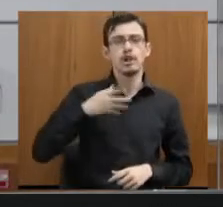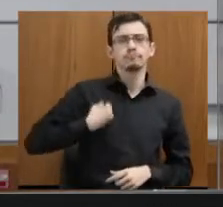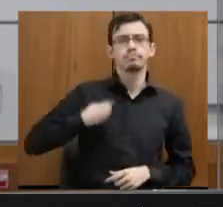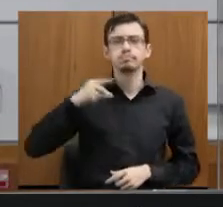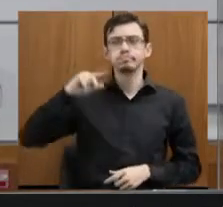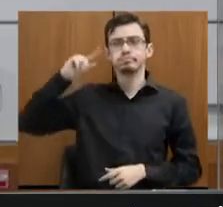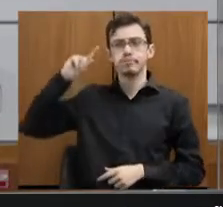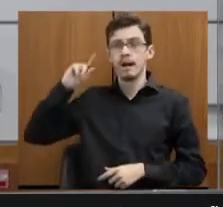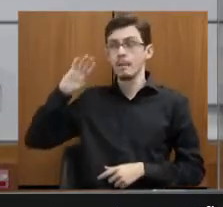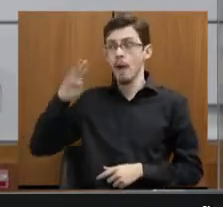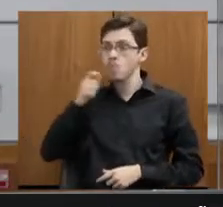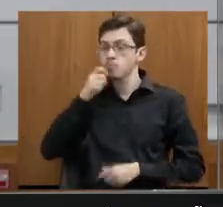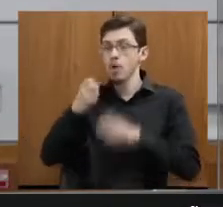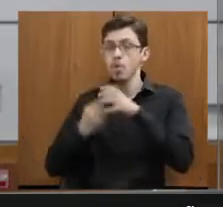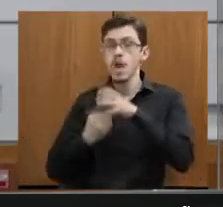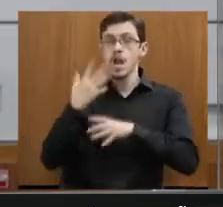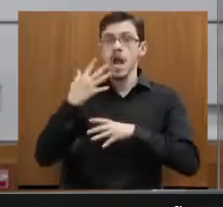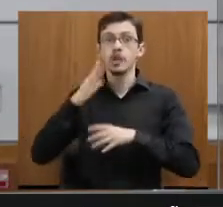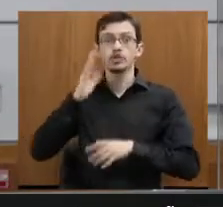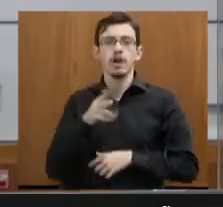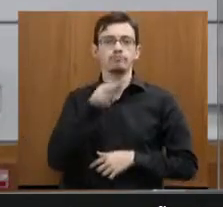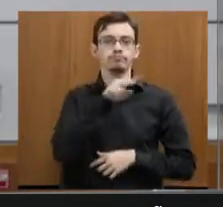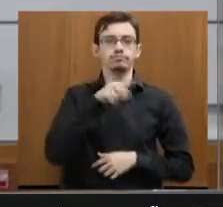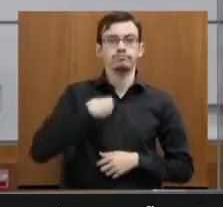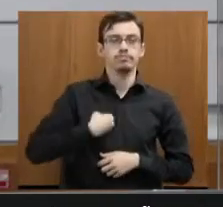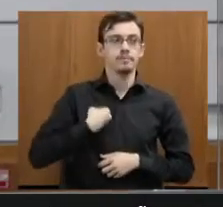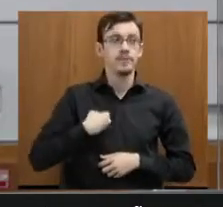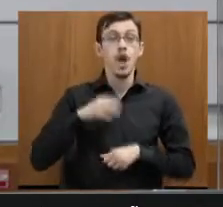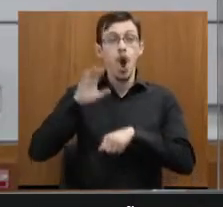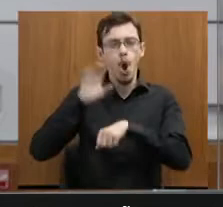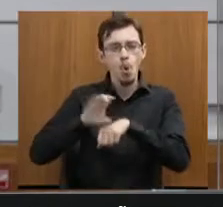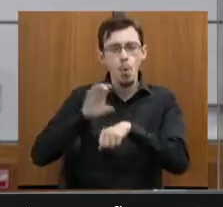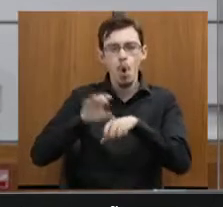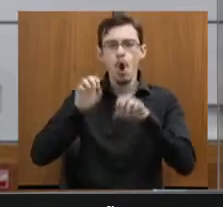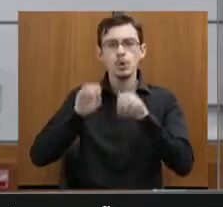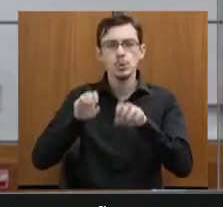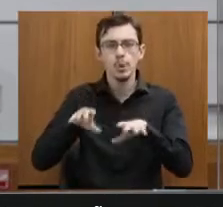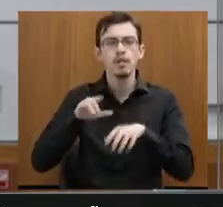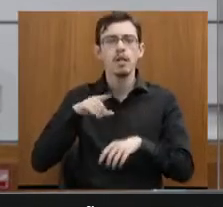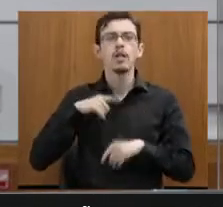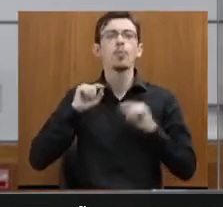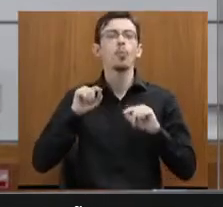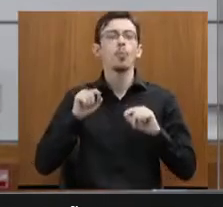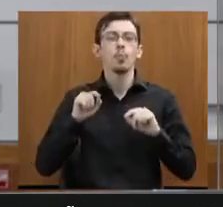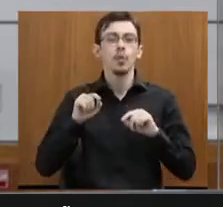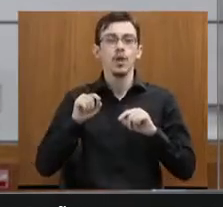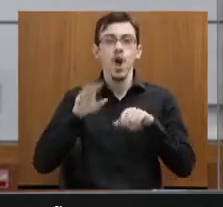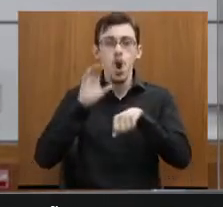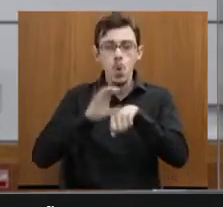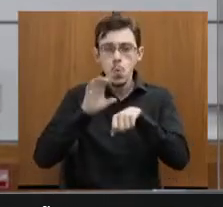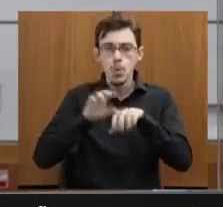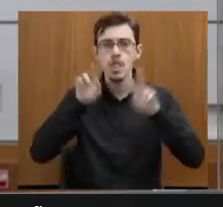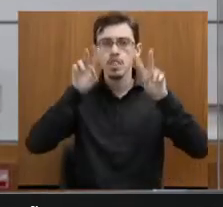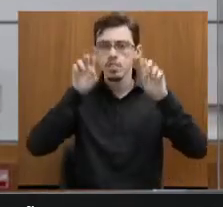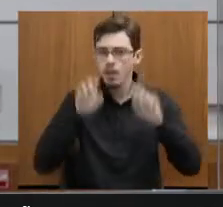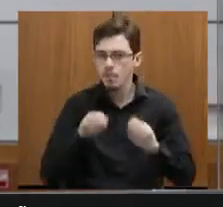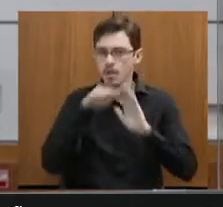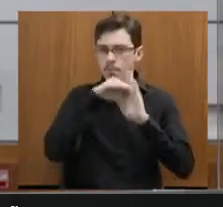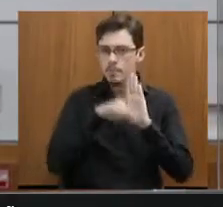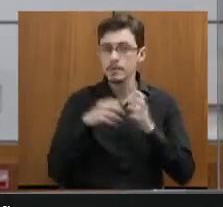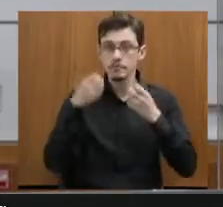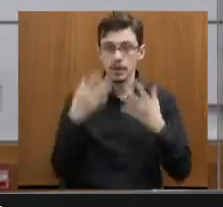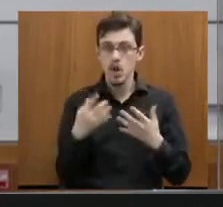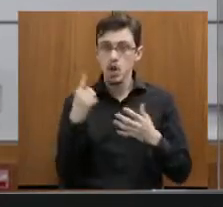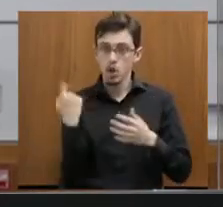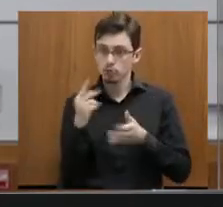é de servidores a gente sempre trouxe para junto para falar para esse servidor nós os